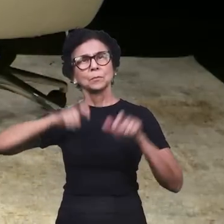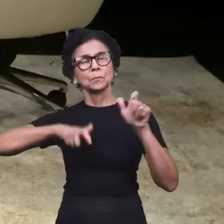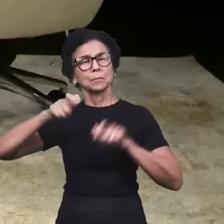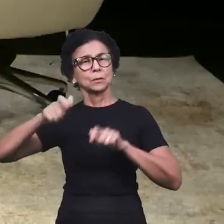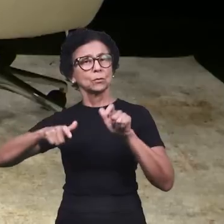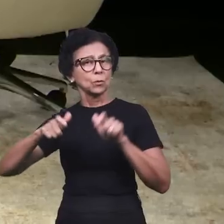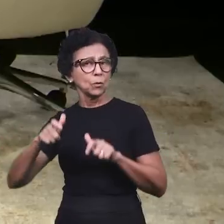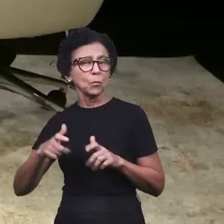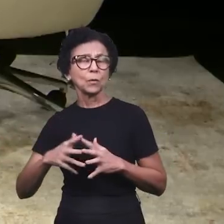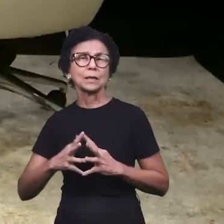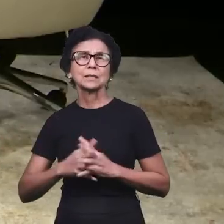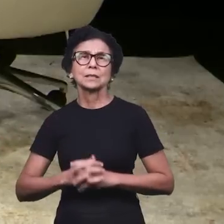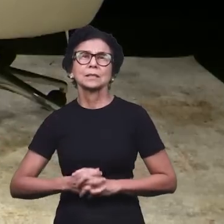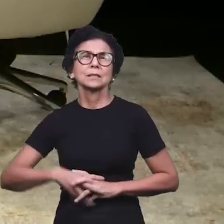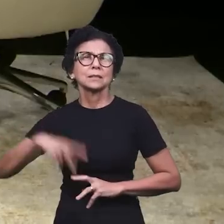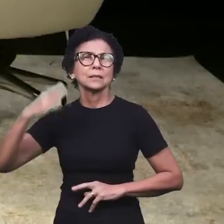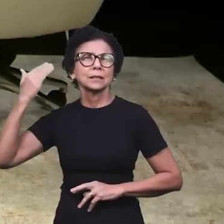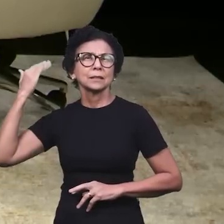Naquela época era